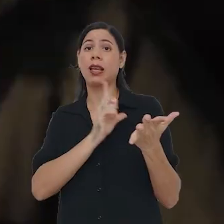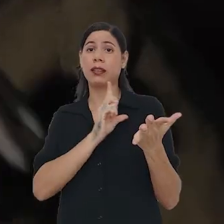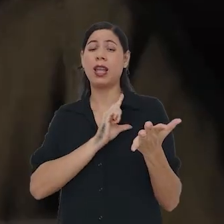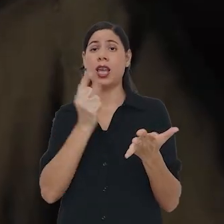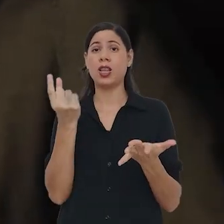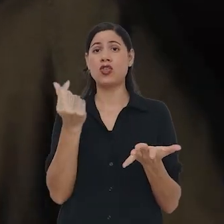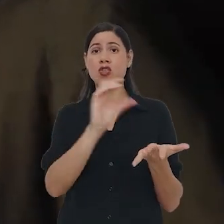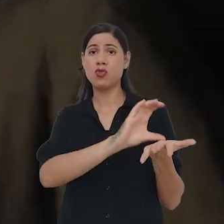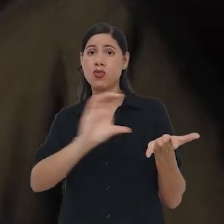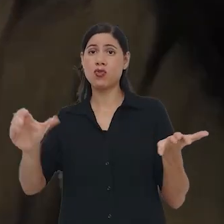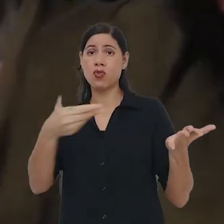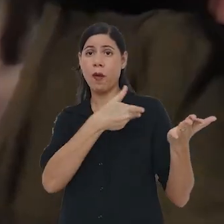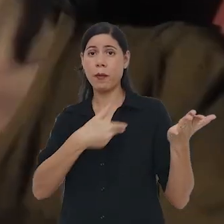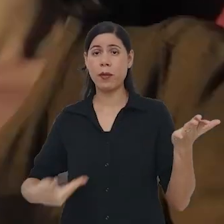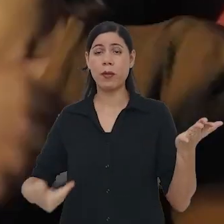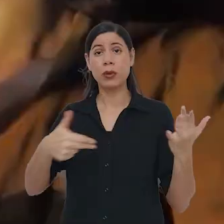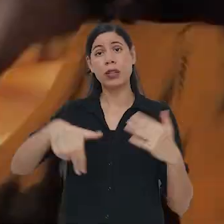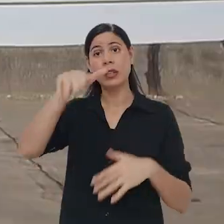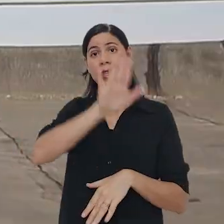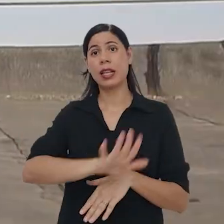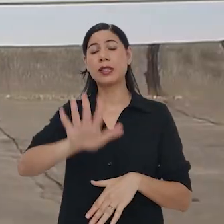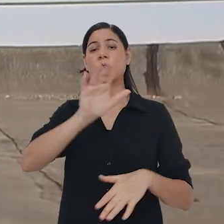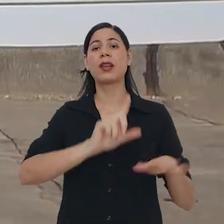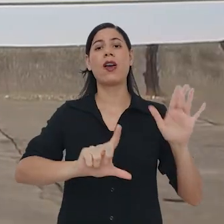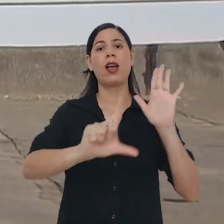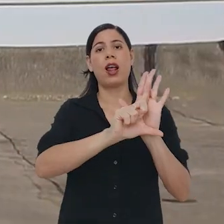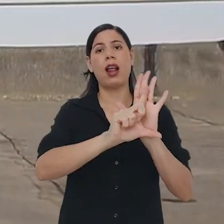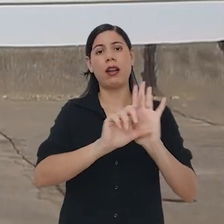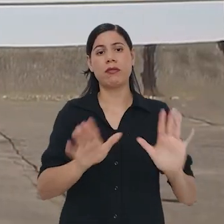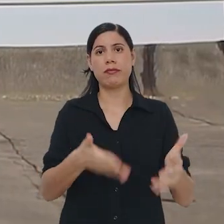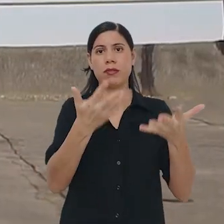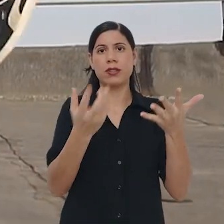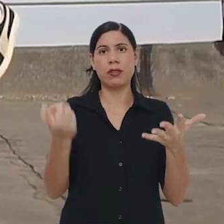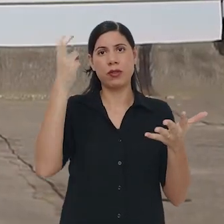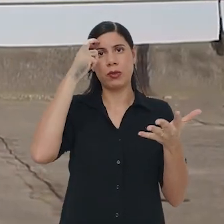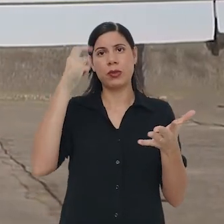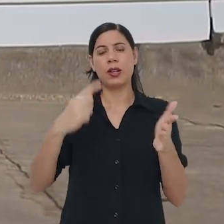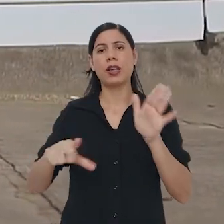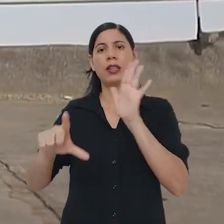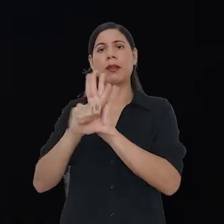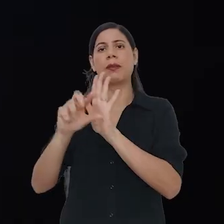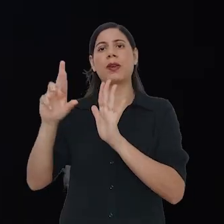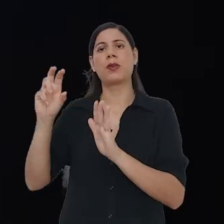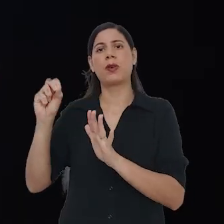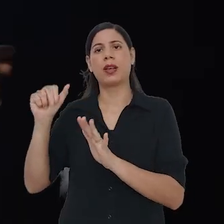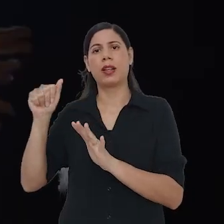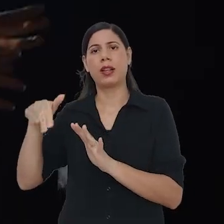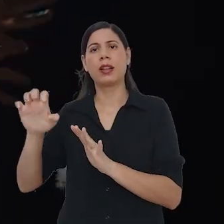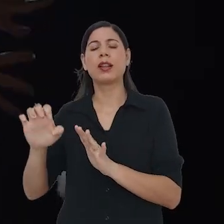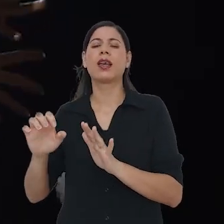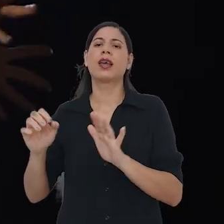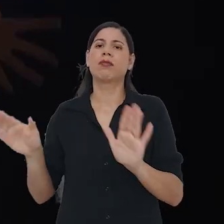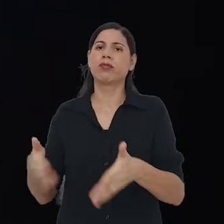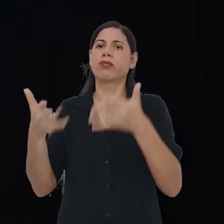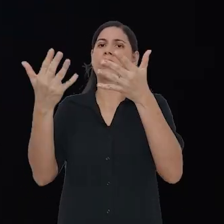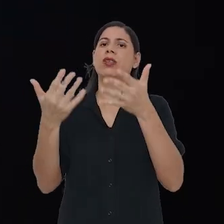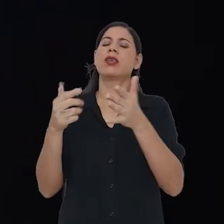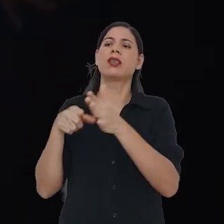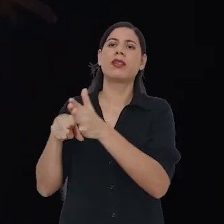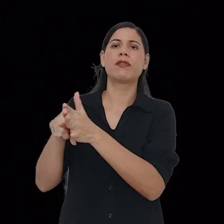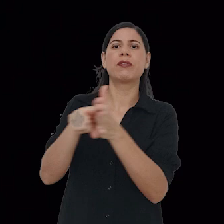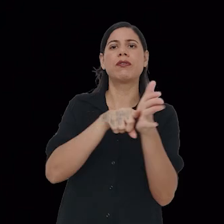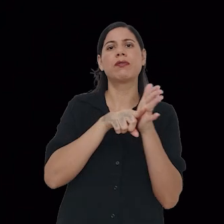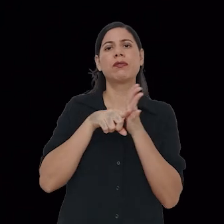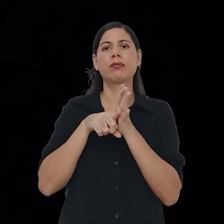segmentos, há incentivo público. Em nível nacional, a Lei de Incentivo à Cultura e a Lei Rouanet promovem o